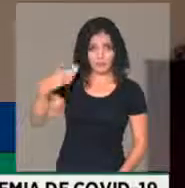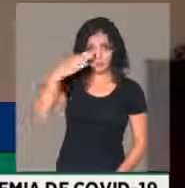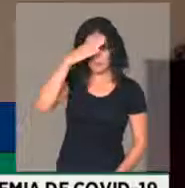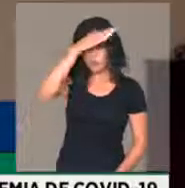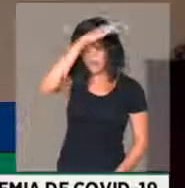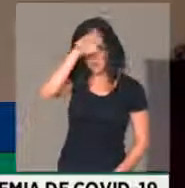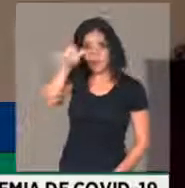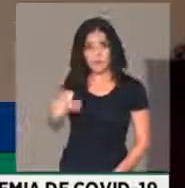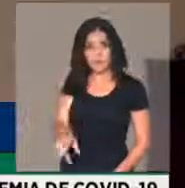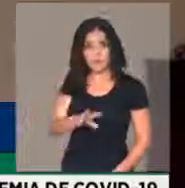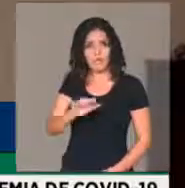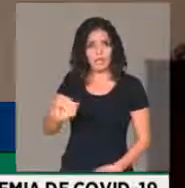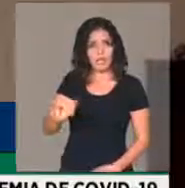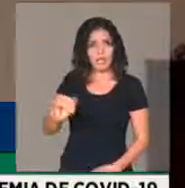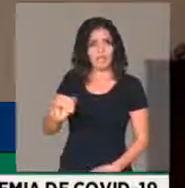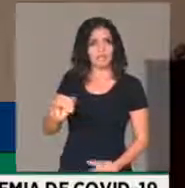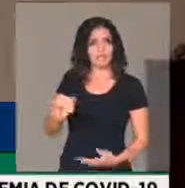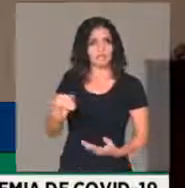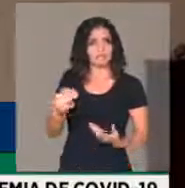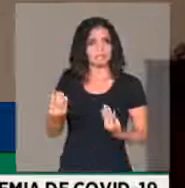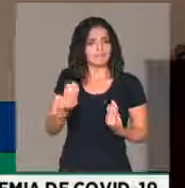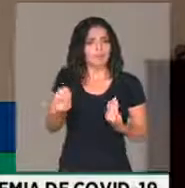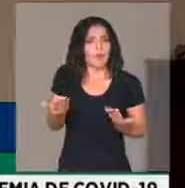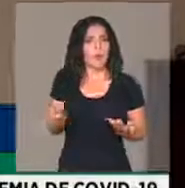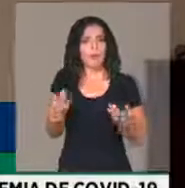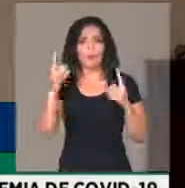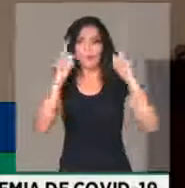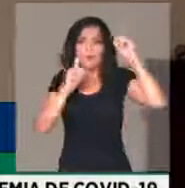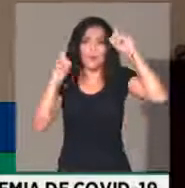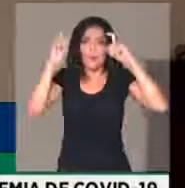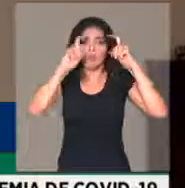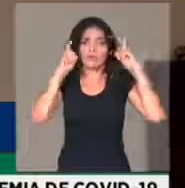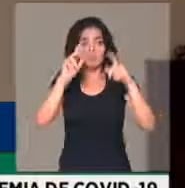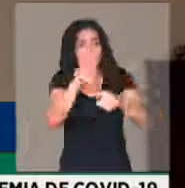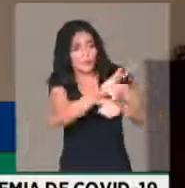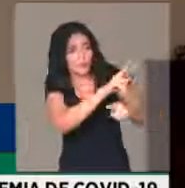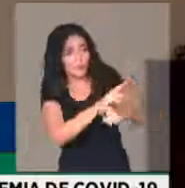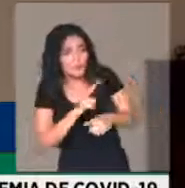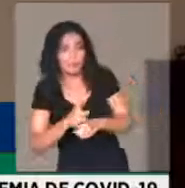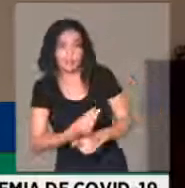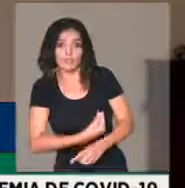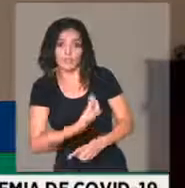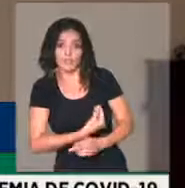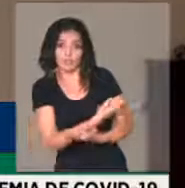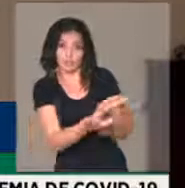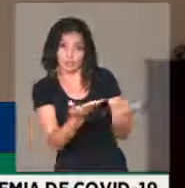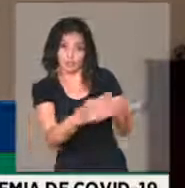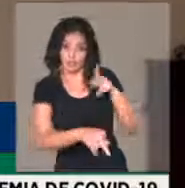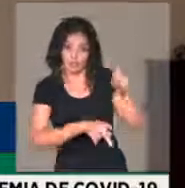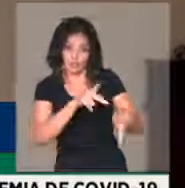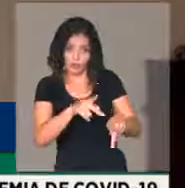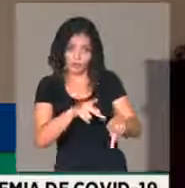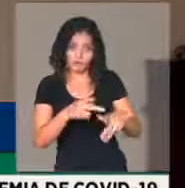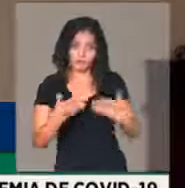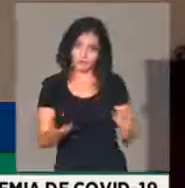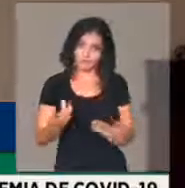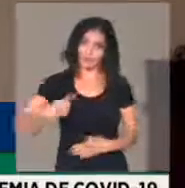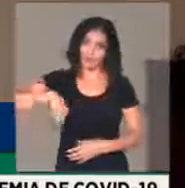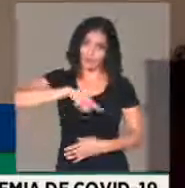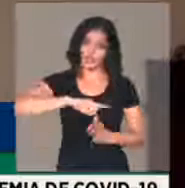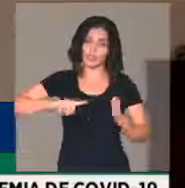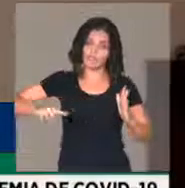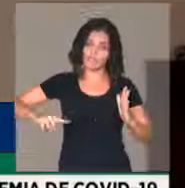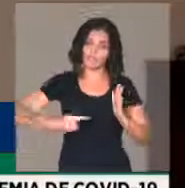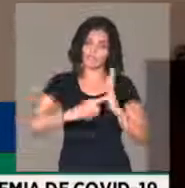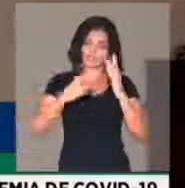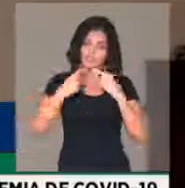cederá ao bom senso, terá a preocupação em proteger a vida dos brasileiros? Essa é a nossa denúncia, presidente. Essa é